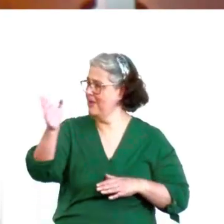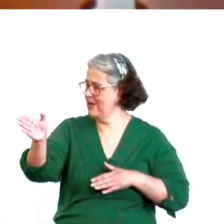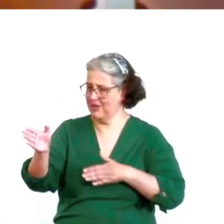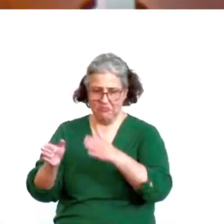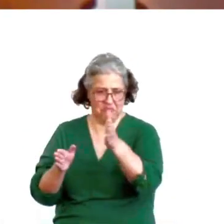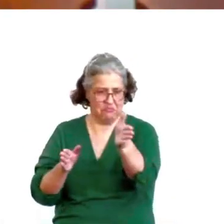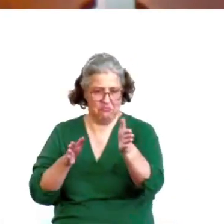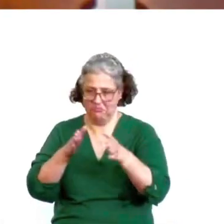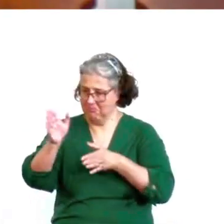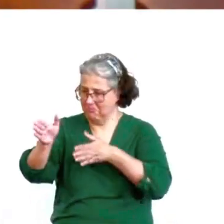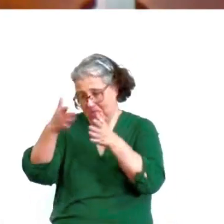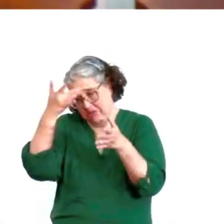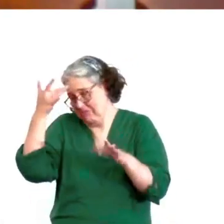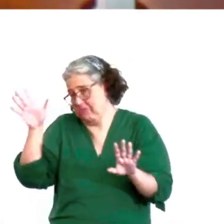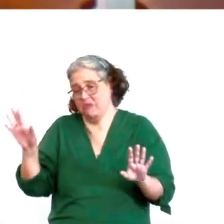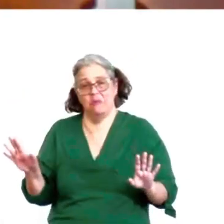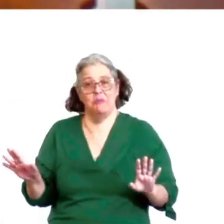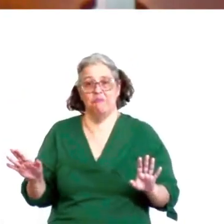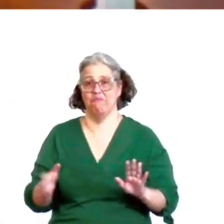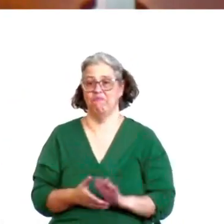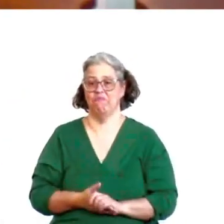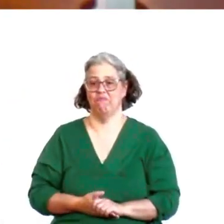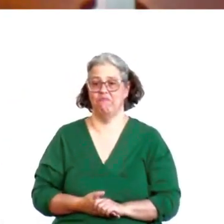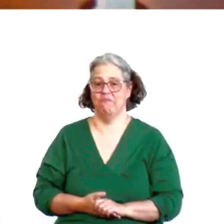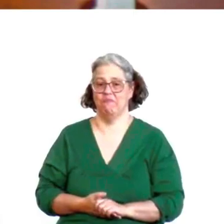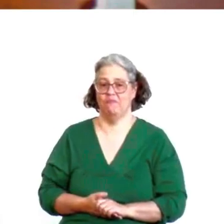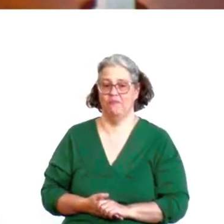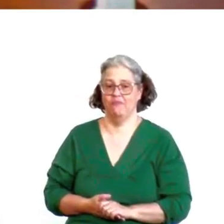ainda desconhecida.